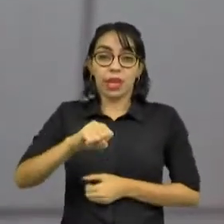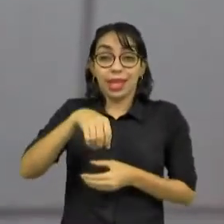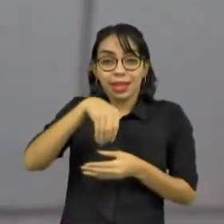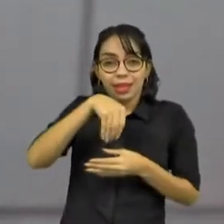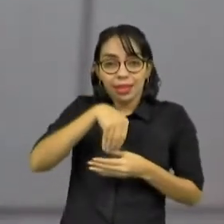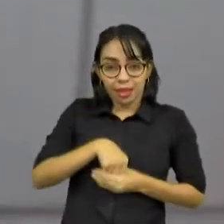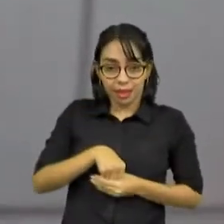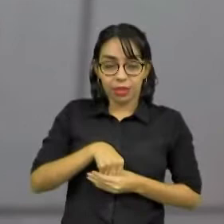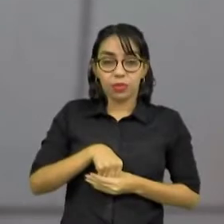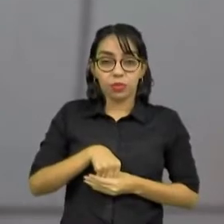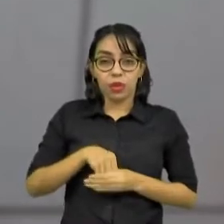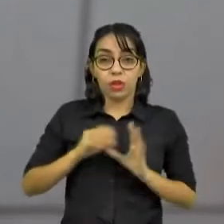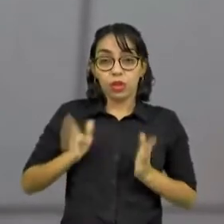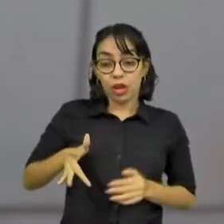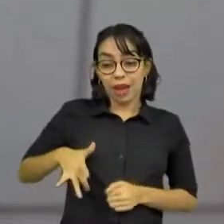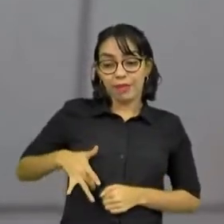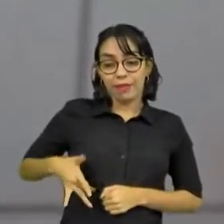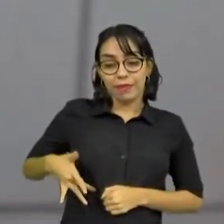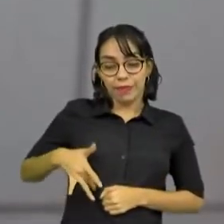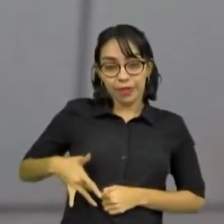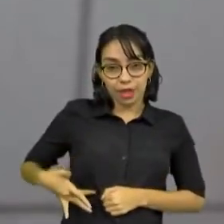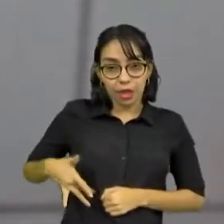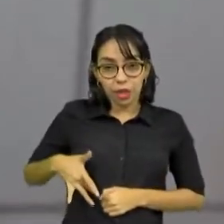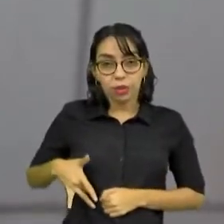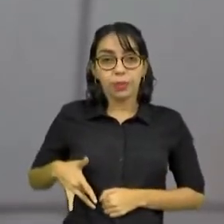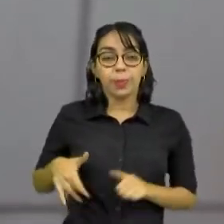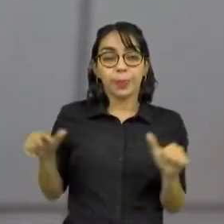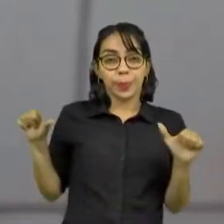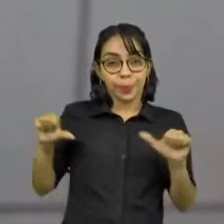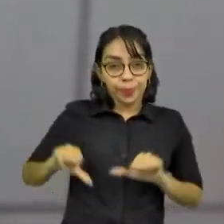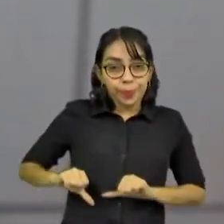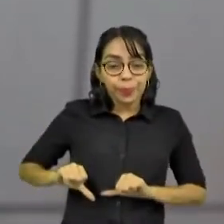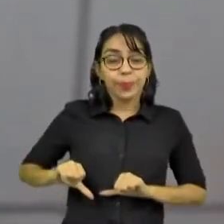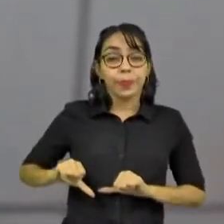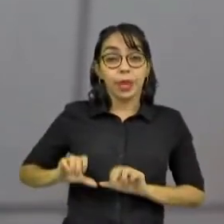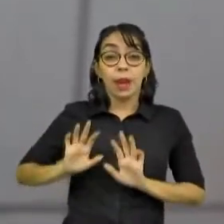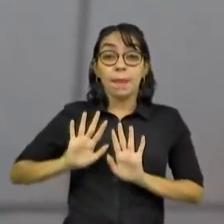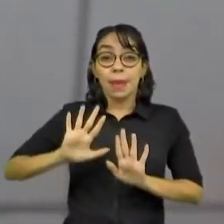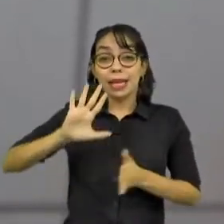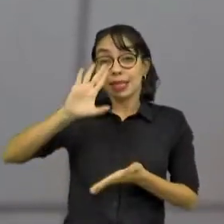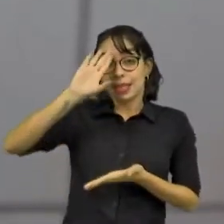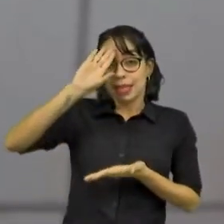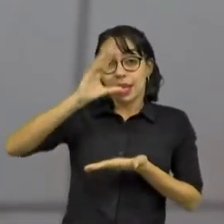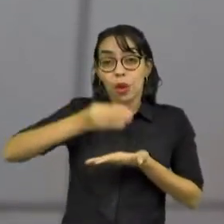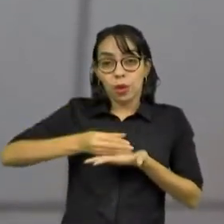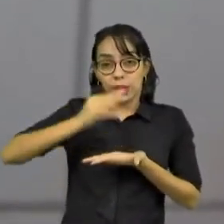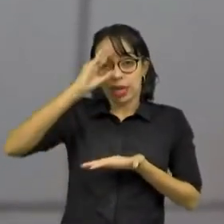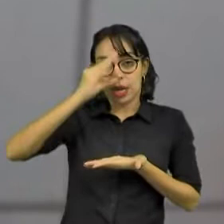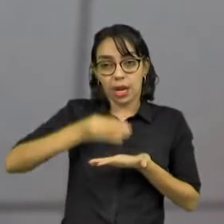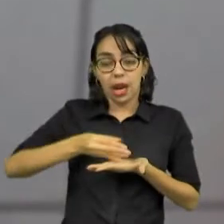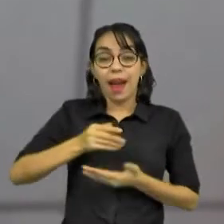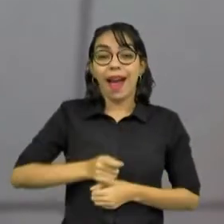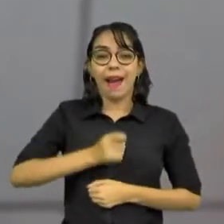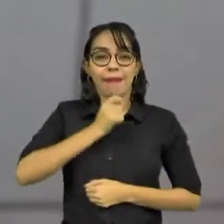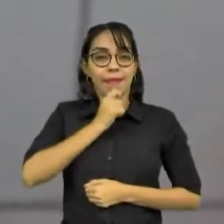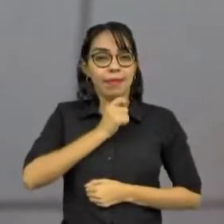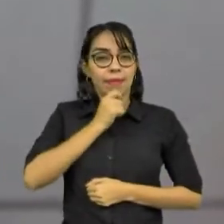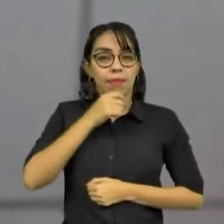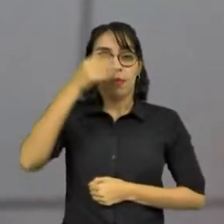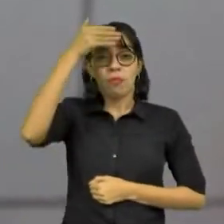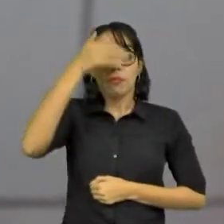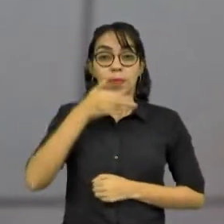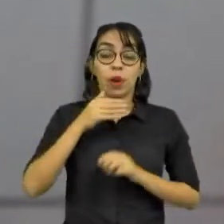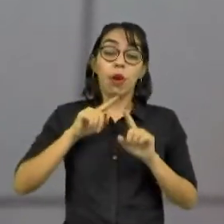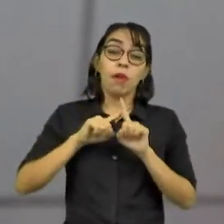está agredindo o fígado. Essa teoria não está comprovada totalmente, mas é a teoria